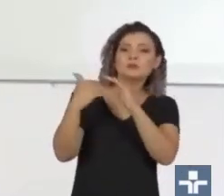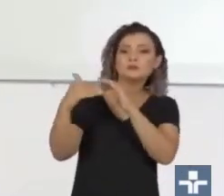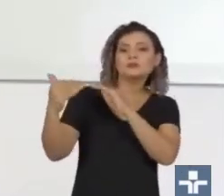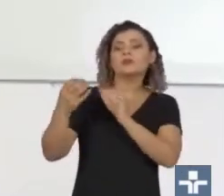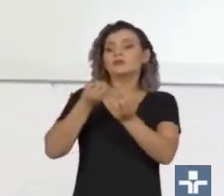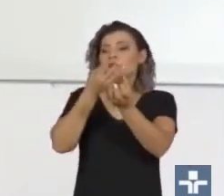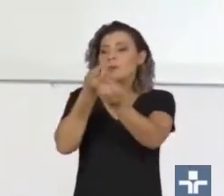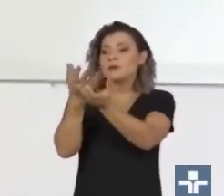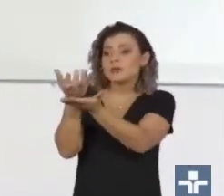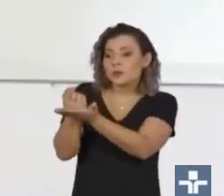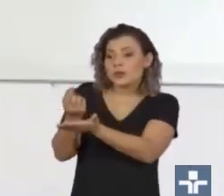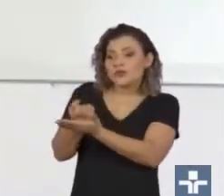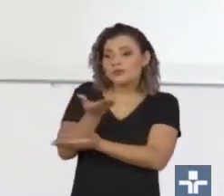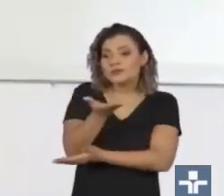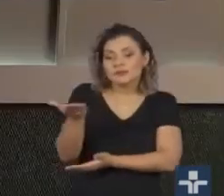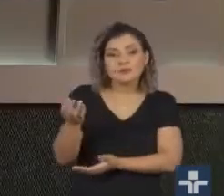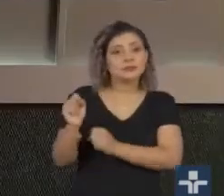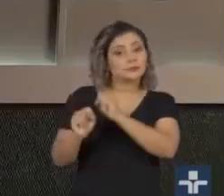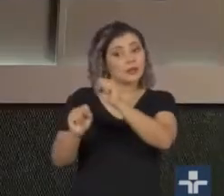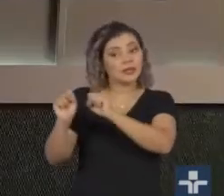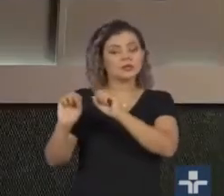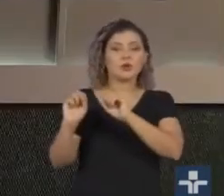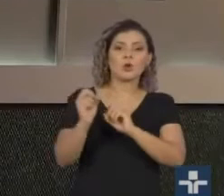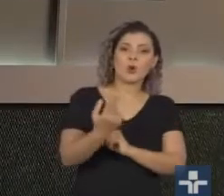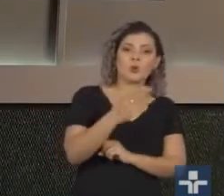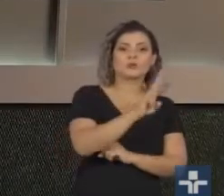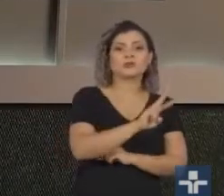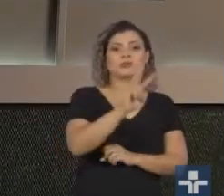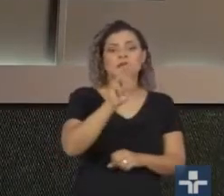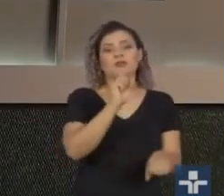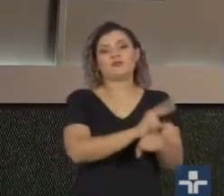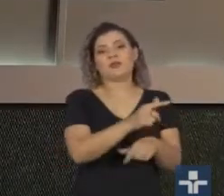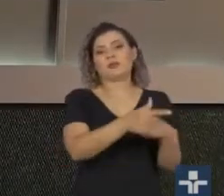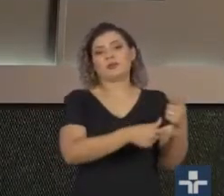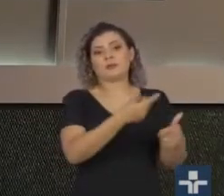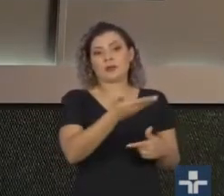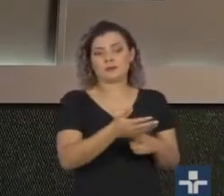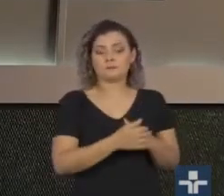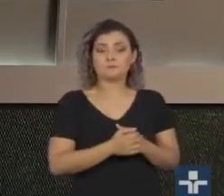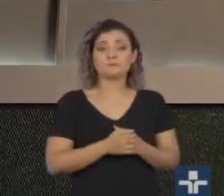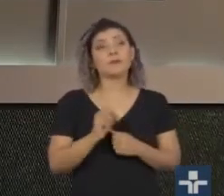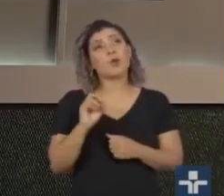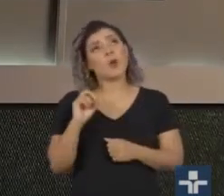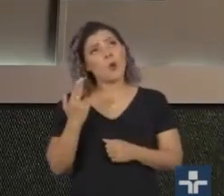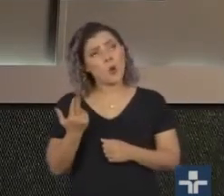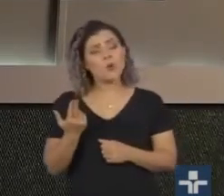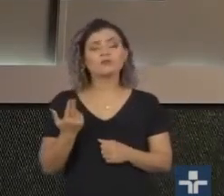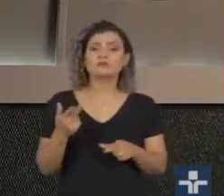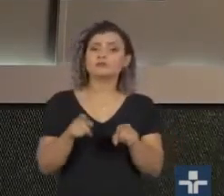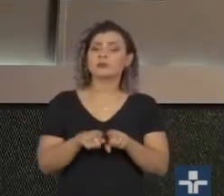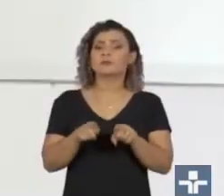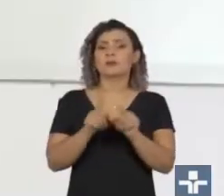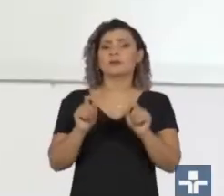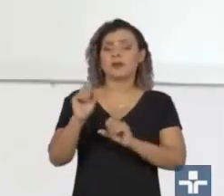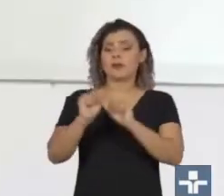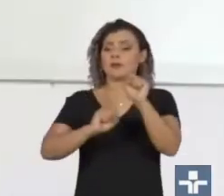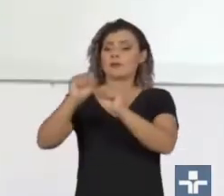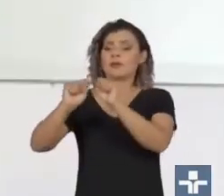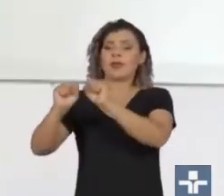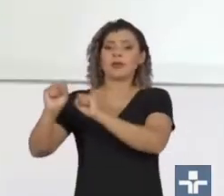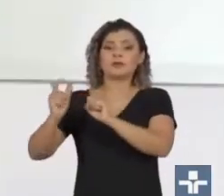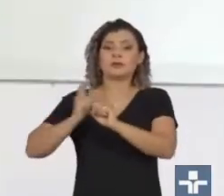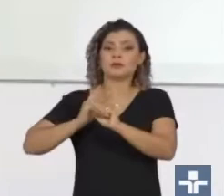de dados ou da própria empresa ou de sites de vaga. Com a impossibilidade de as empresas estarem